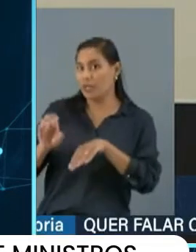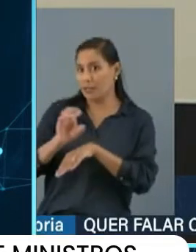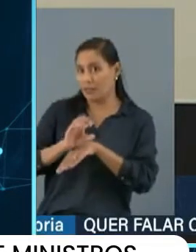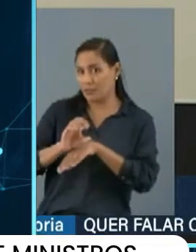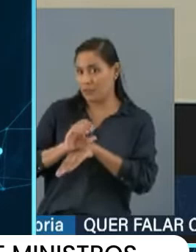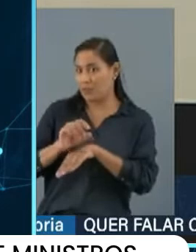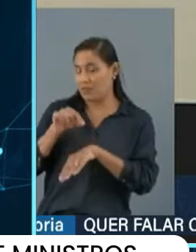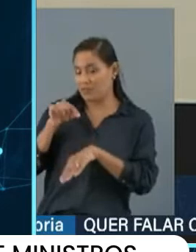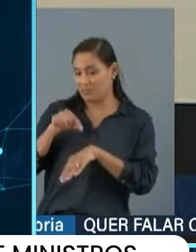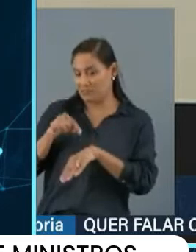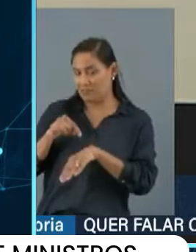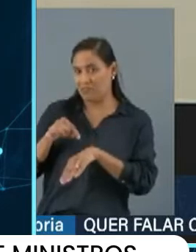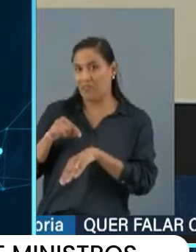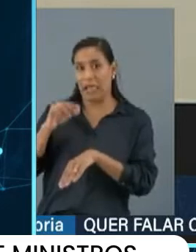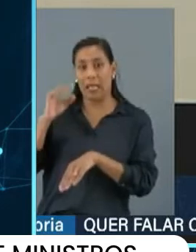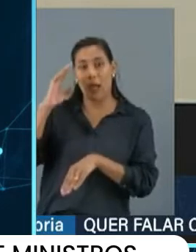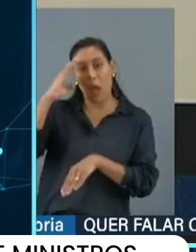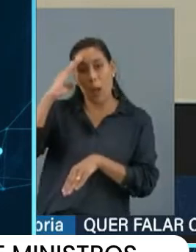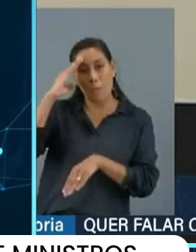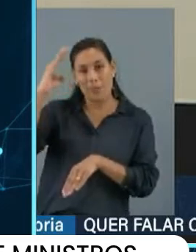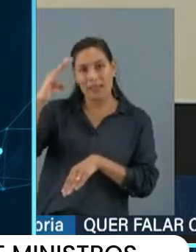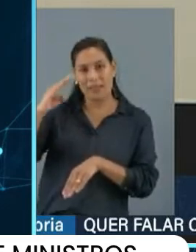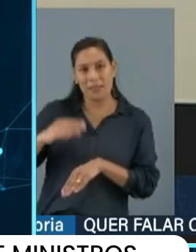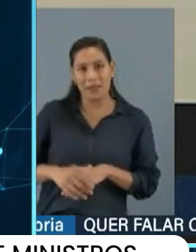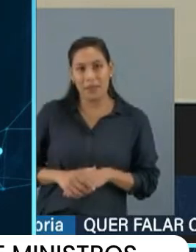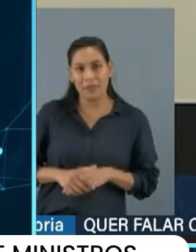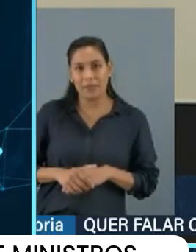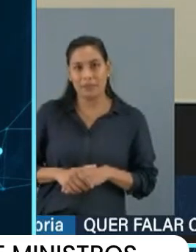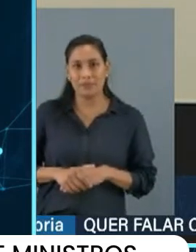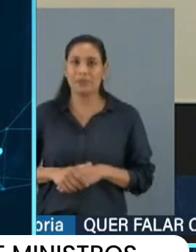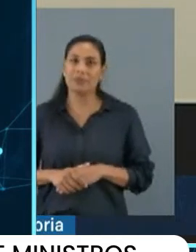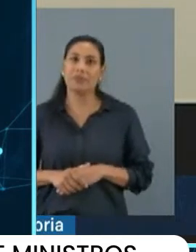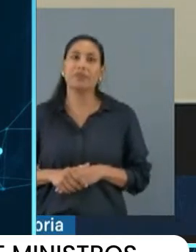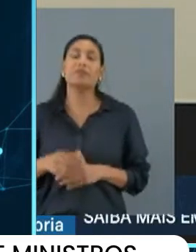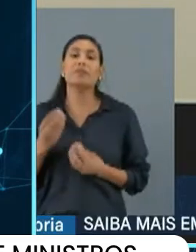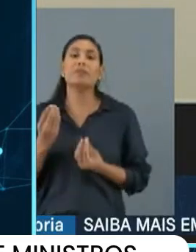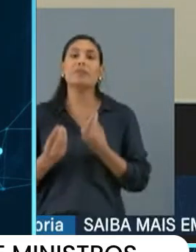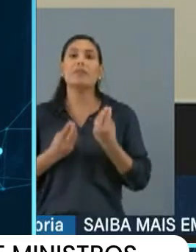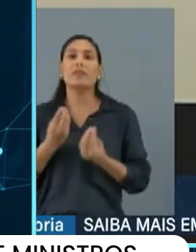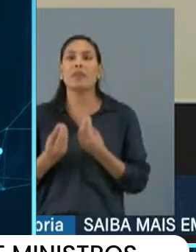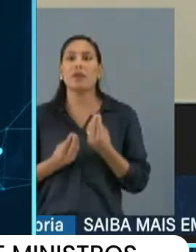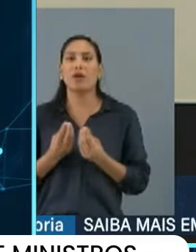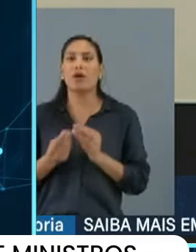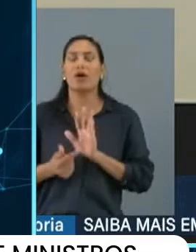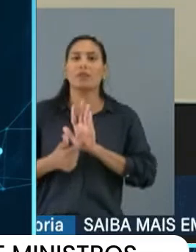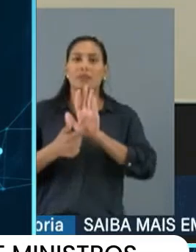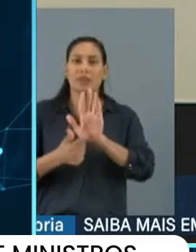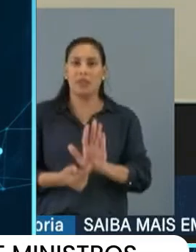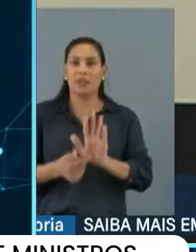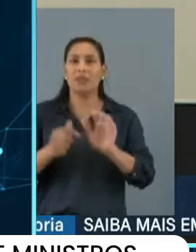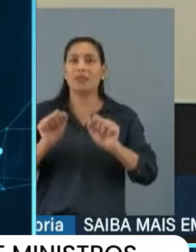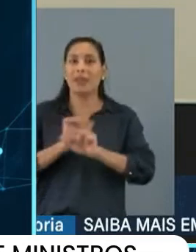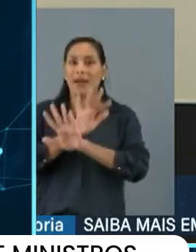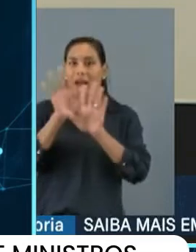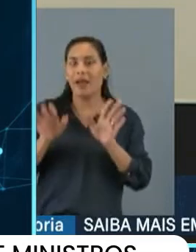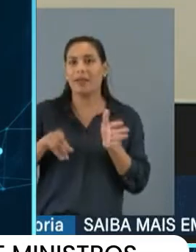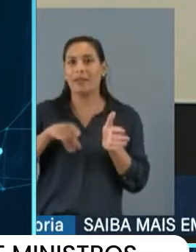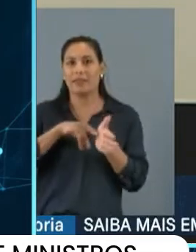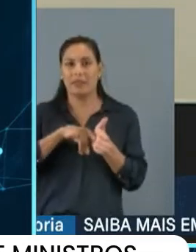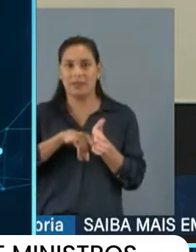foto do Alexandre de Moraes numa audiência pública no Congresso americano, o deputado Chris Smith, um